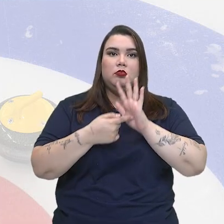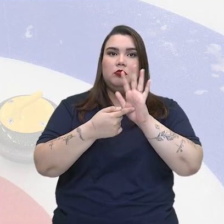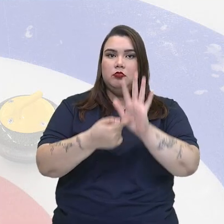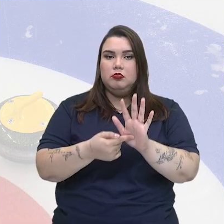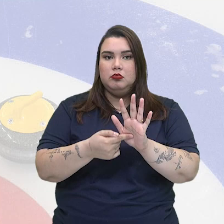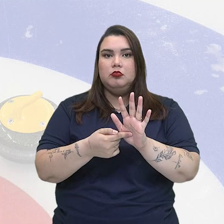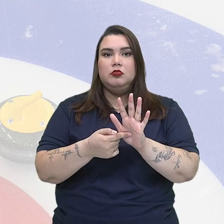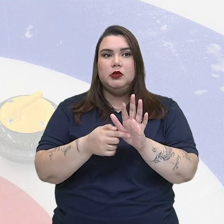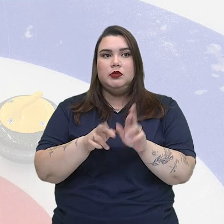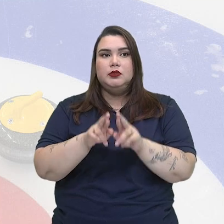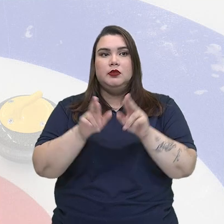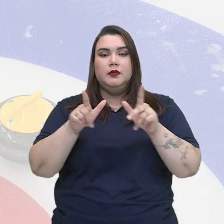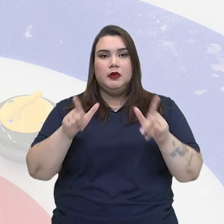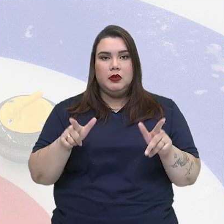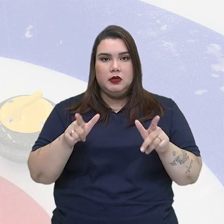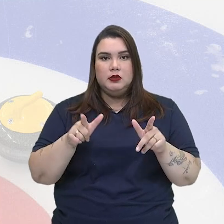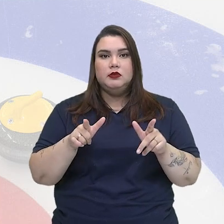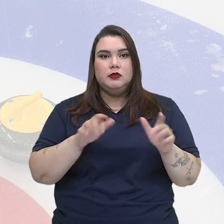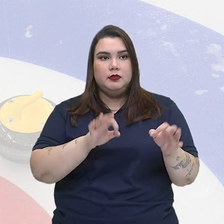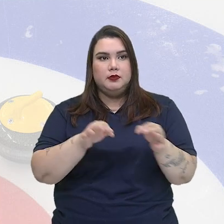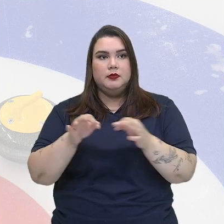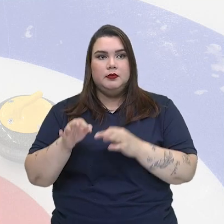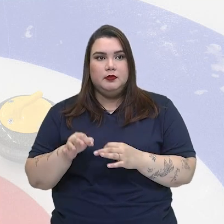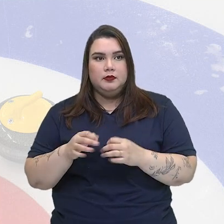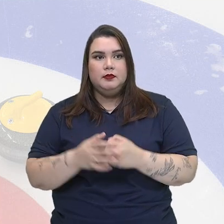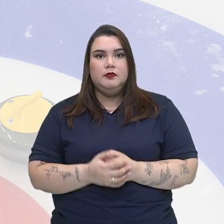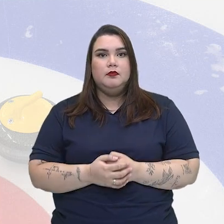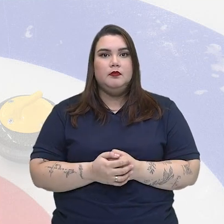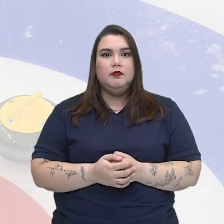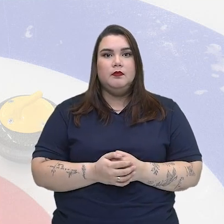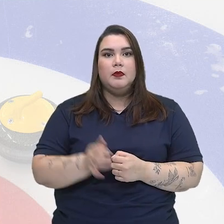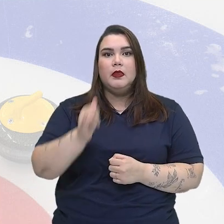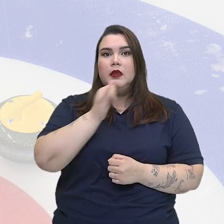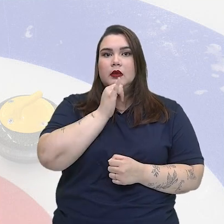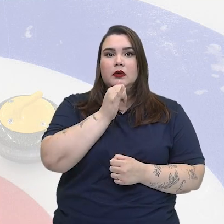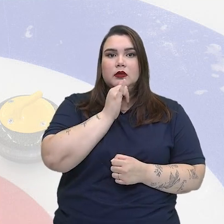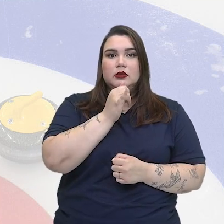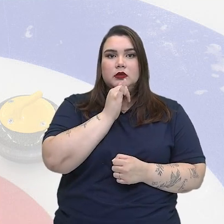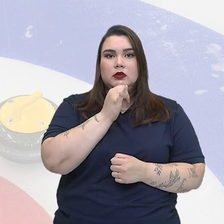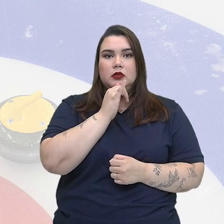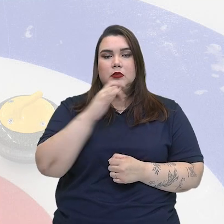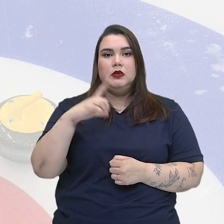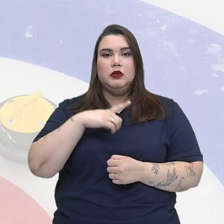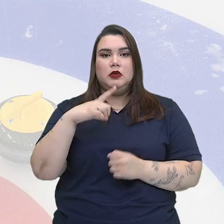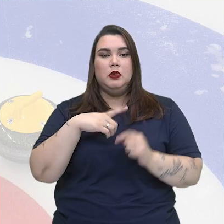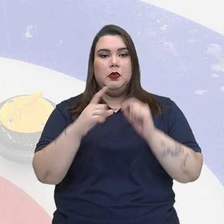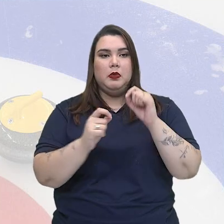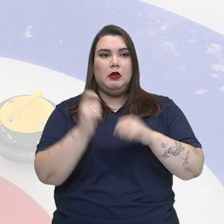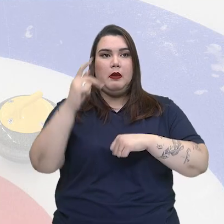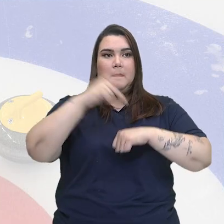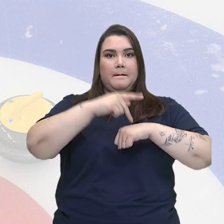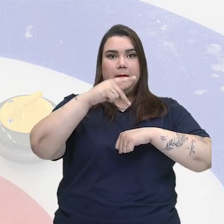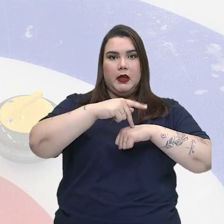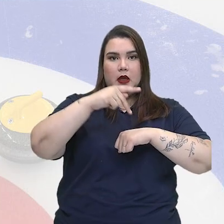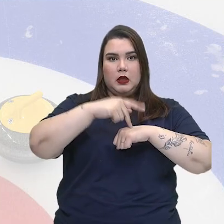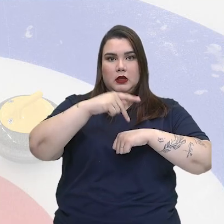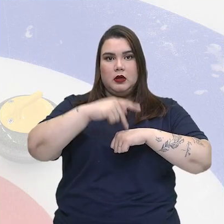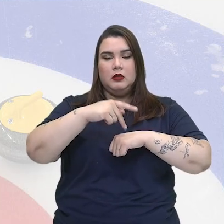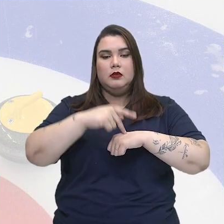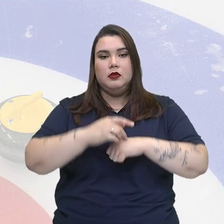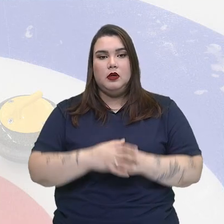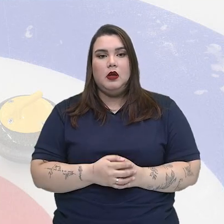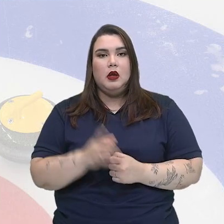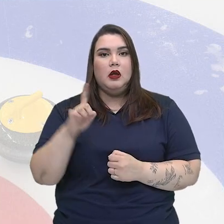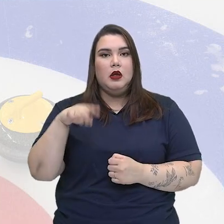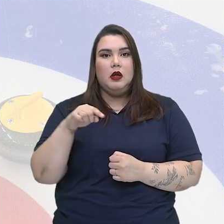diferenciados, né? Como, por exemplo, nós temos aí a pedra, que é justamente essa que o nosso atleta